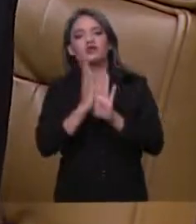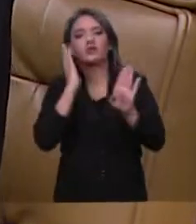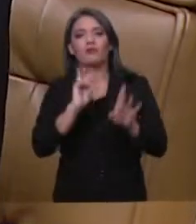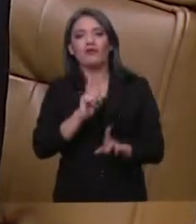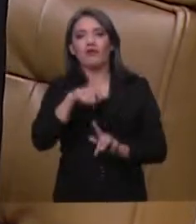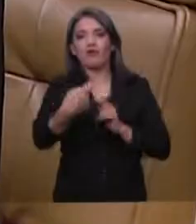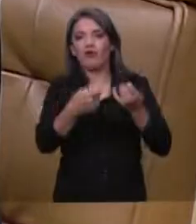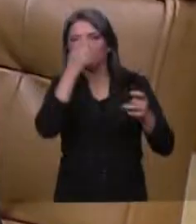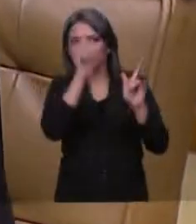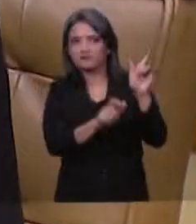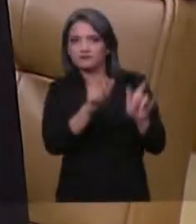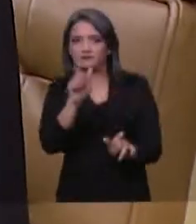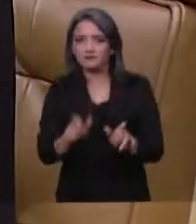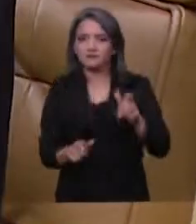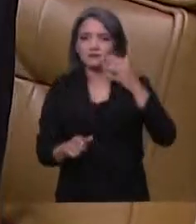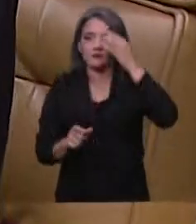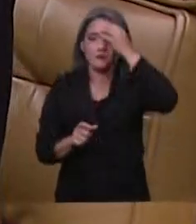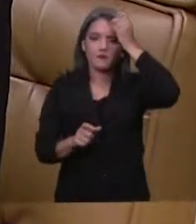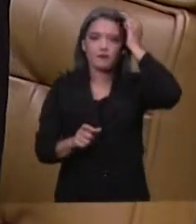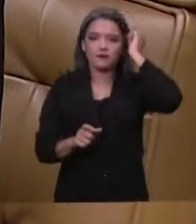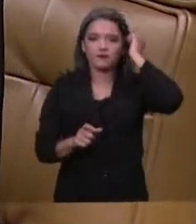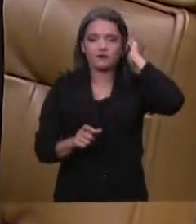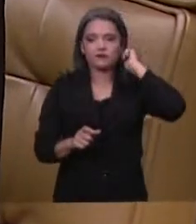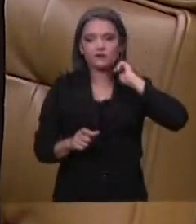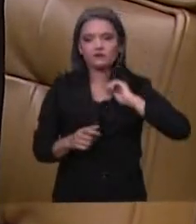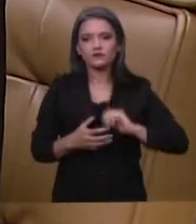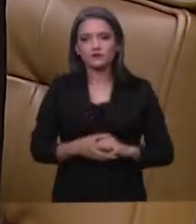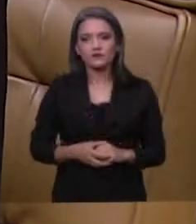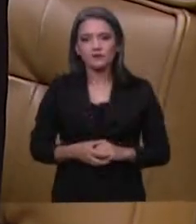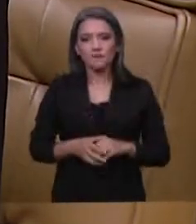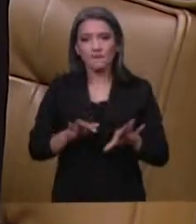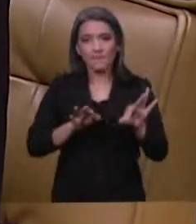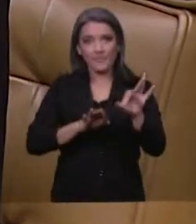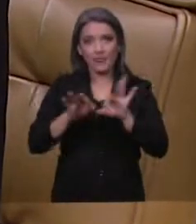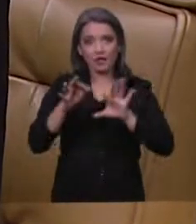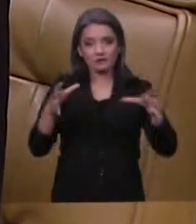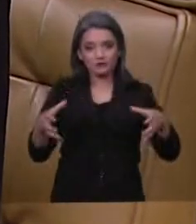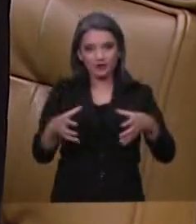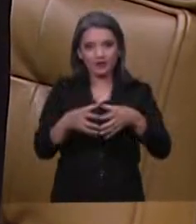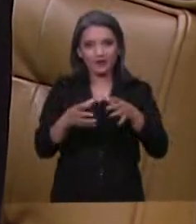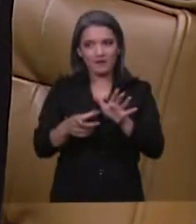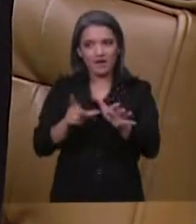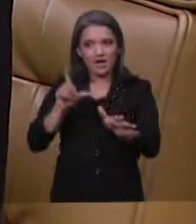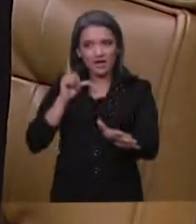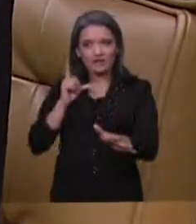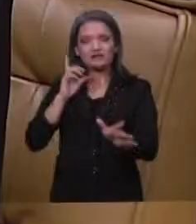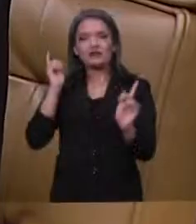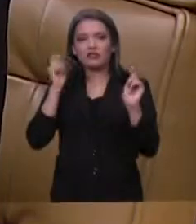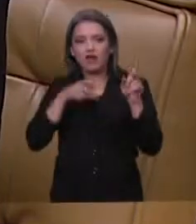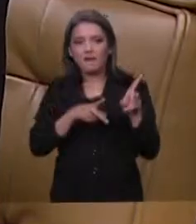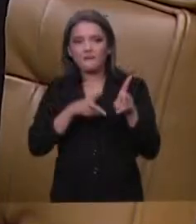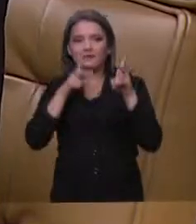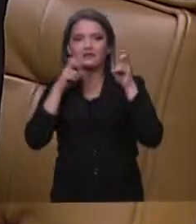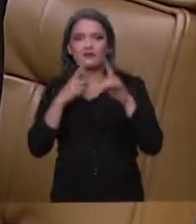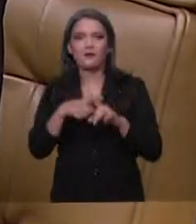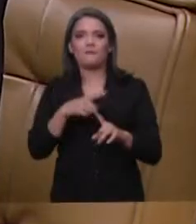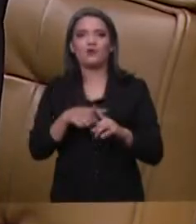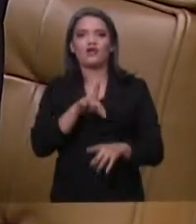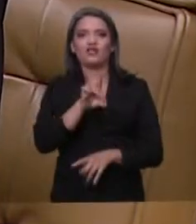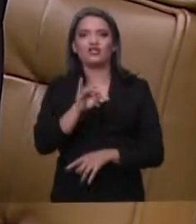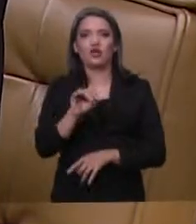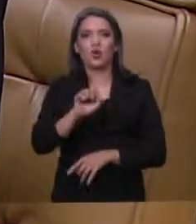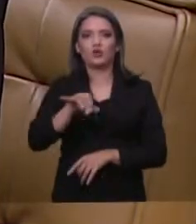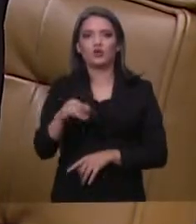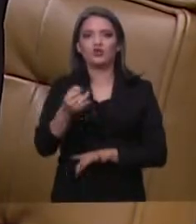também é duvidosa. A prévia organização criminosa se figurou clara em data bem anterior ao dia 8